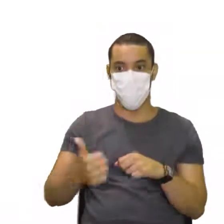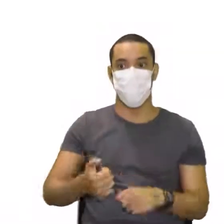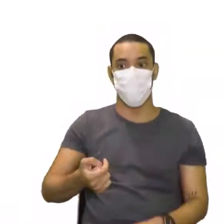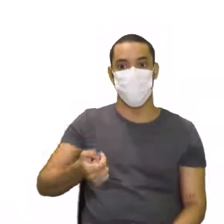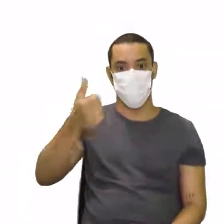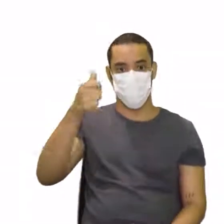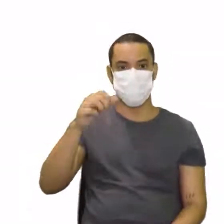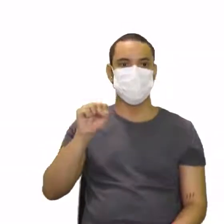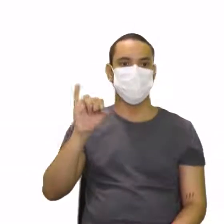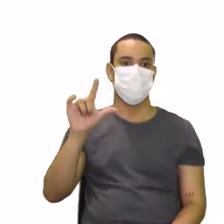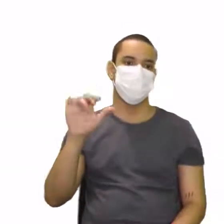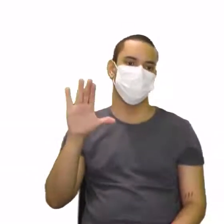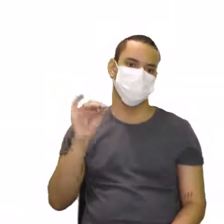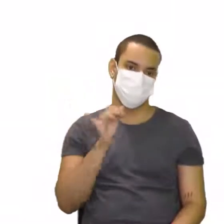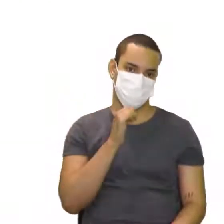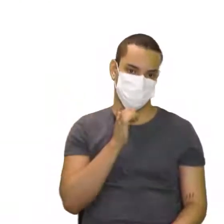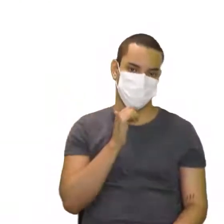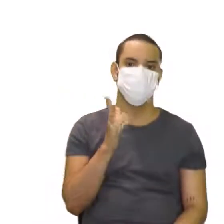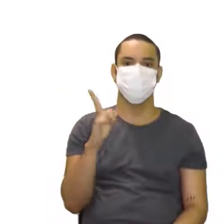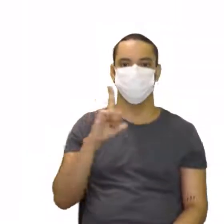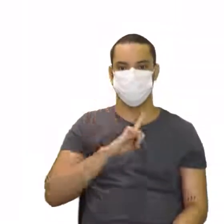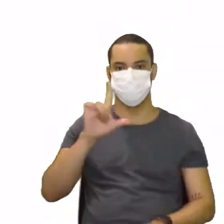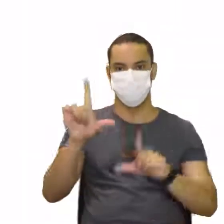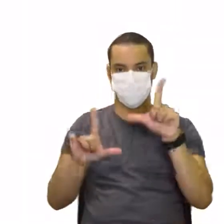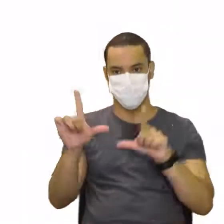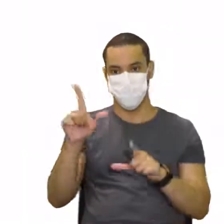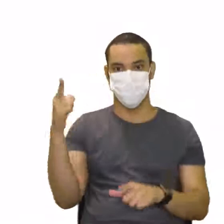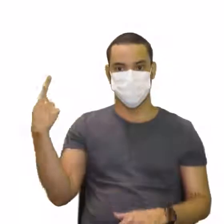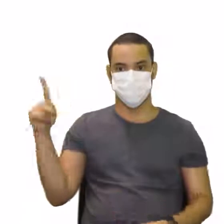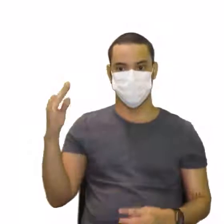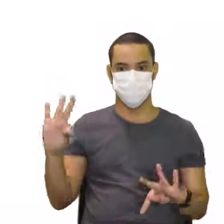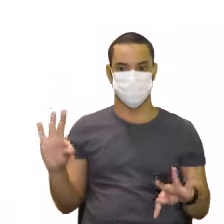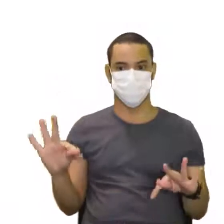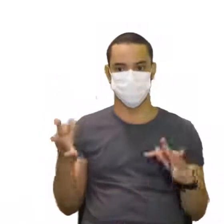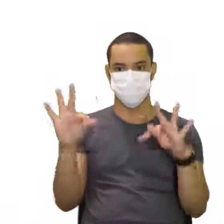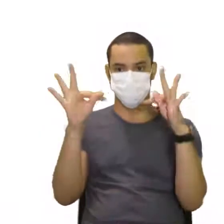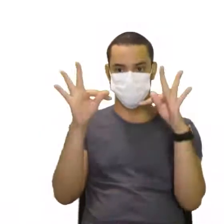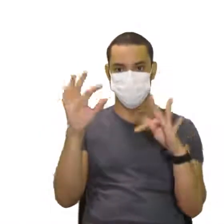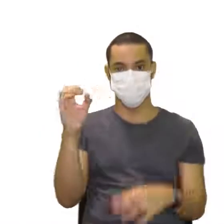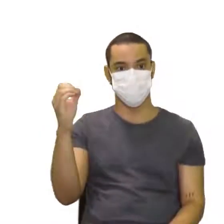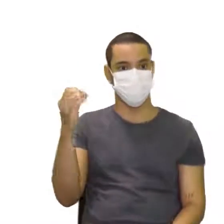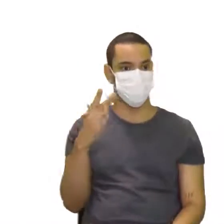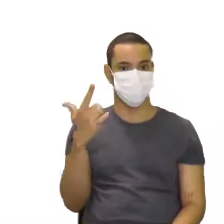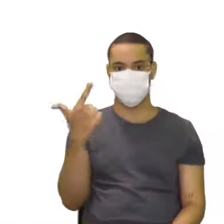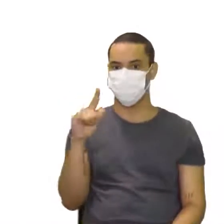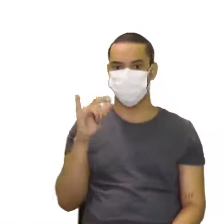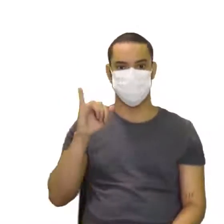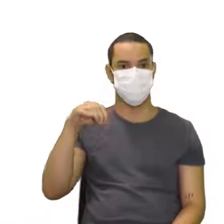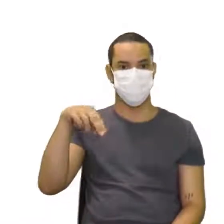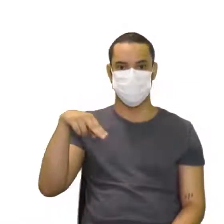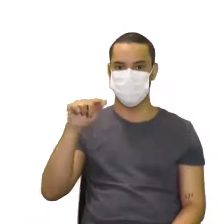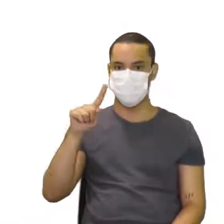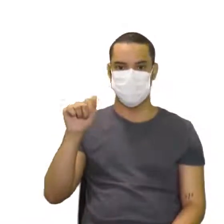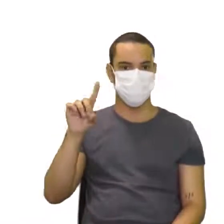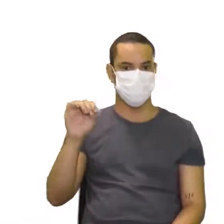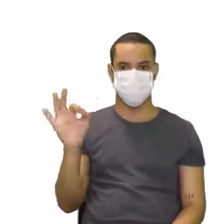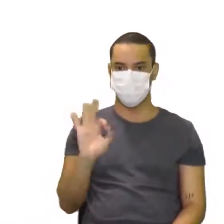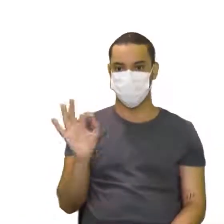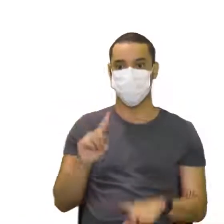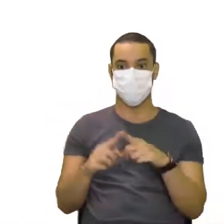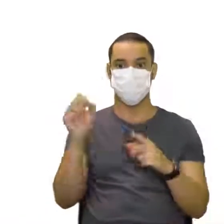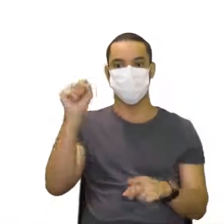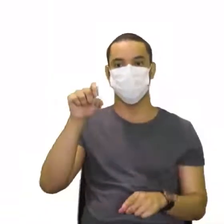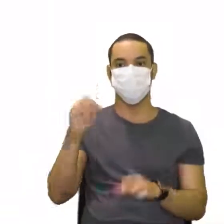como o silício, por exemplo. Bom, nas televisões com essa tecnologia, a luz não é ionizada, mas